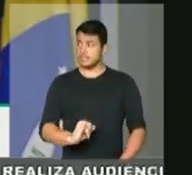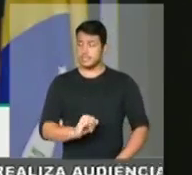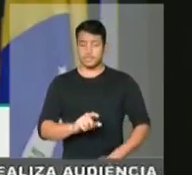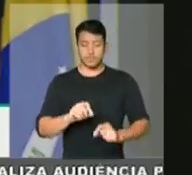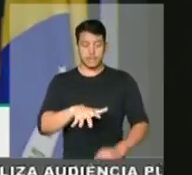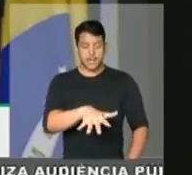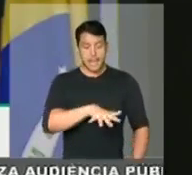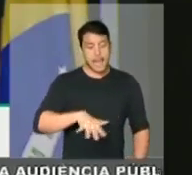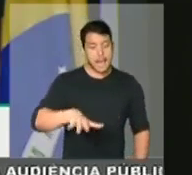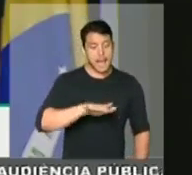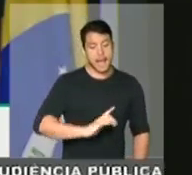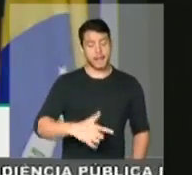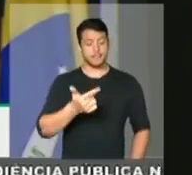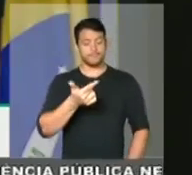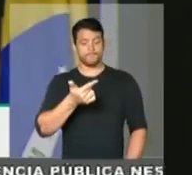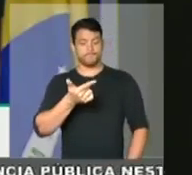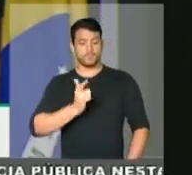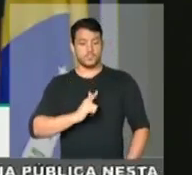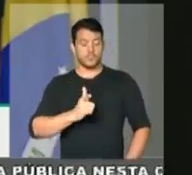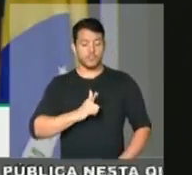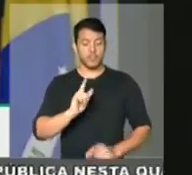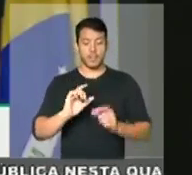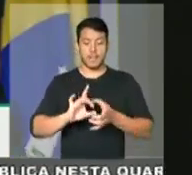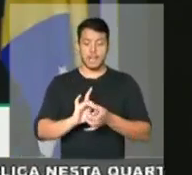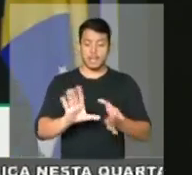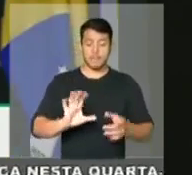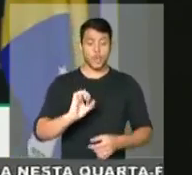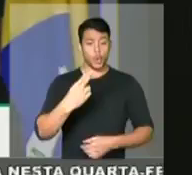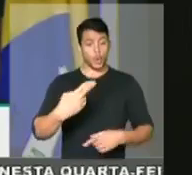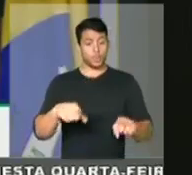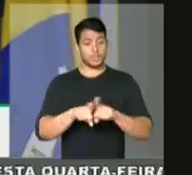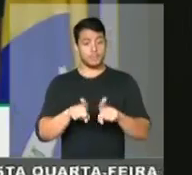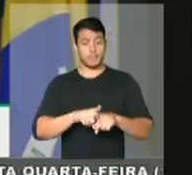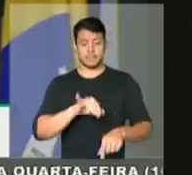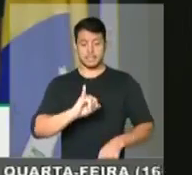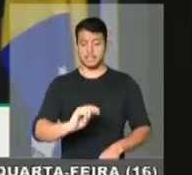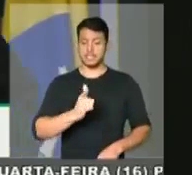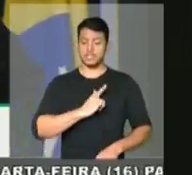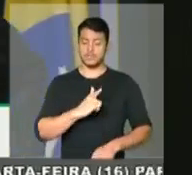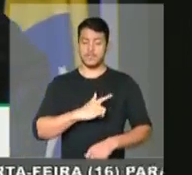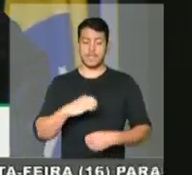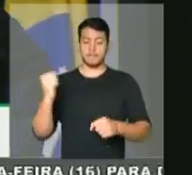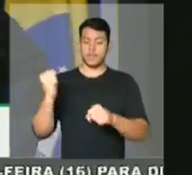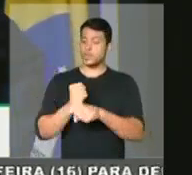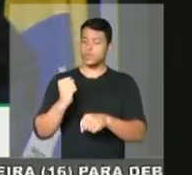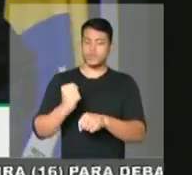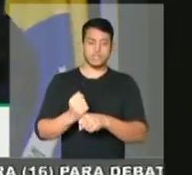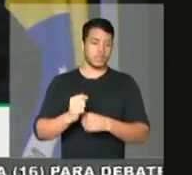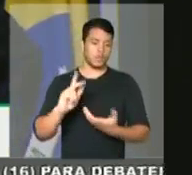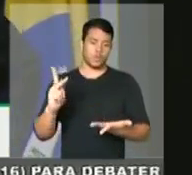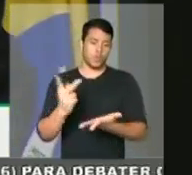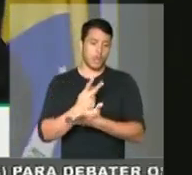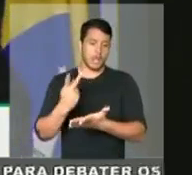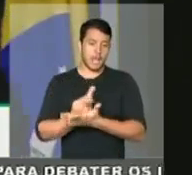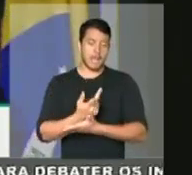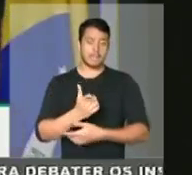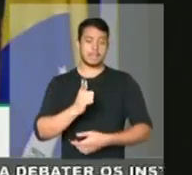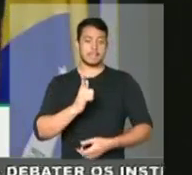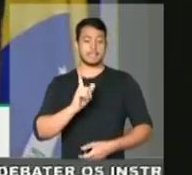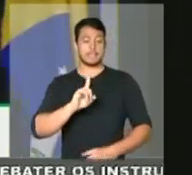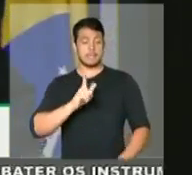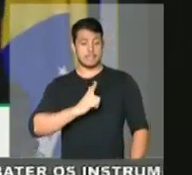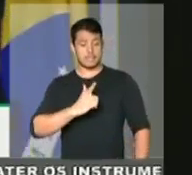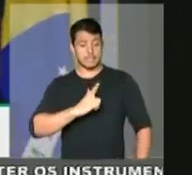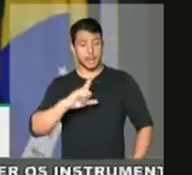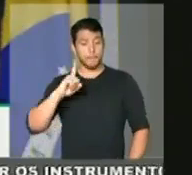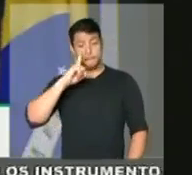limitação legislativa, quanto a anistia às construções irregulares constituírem em favor de risco